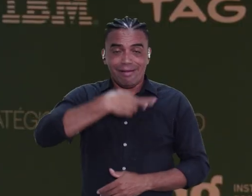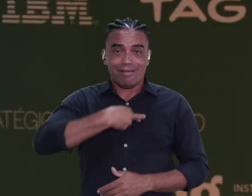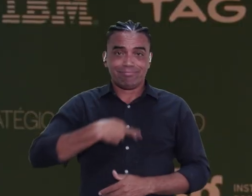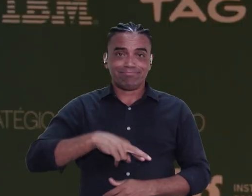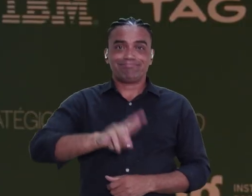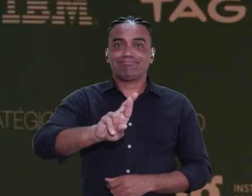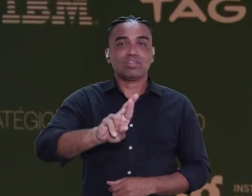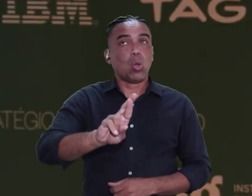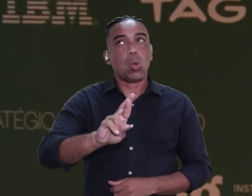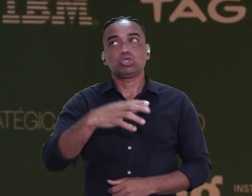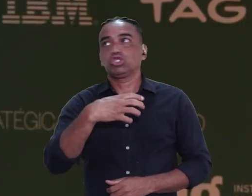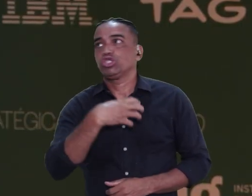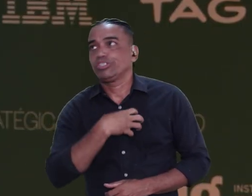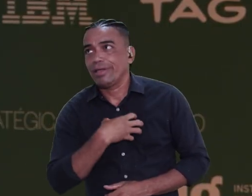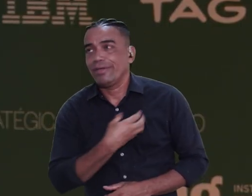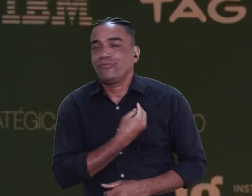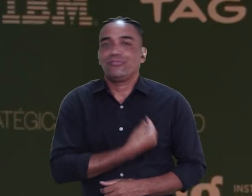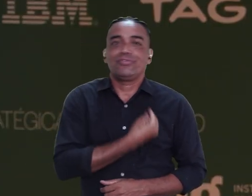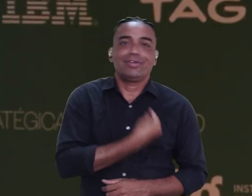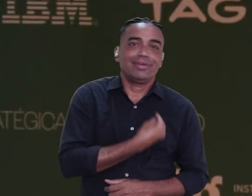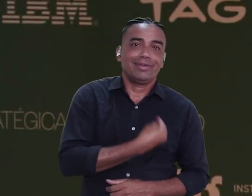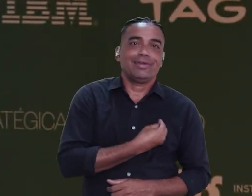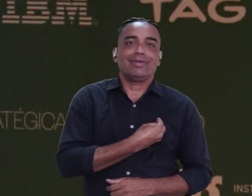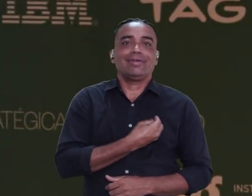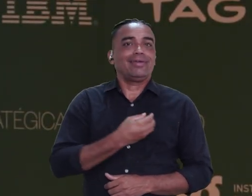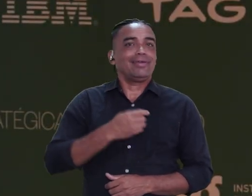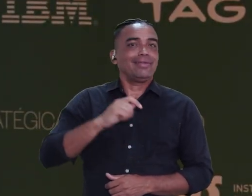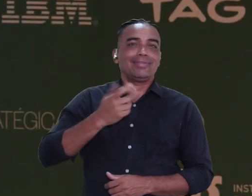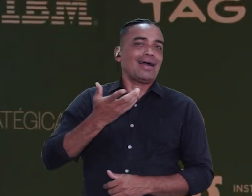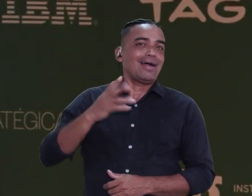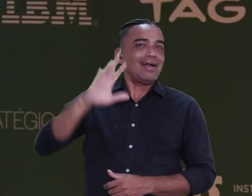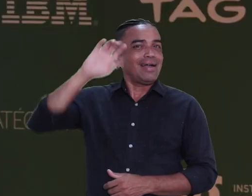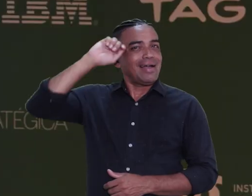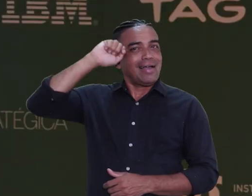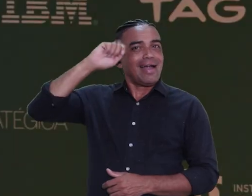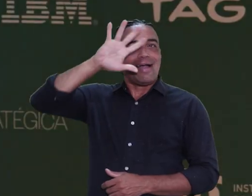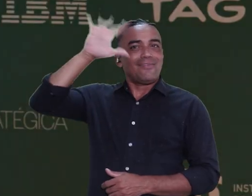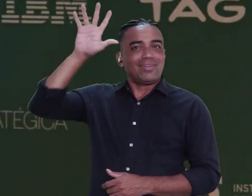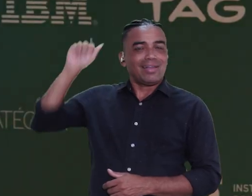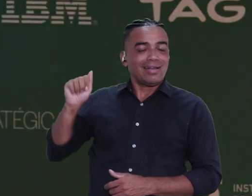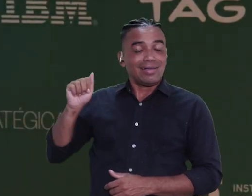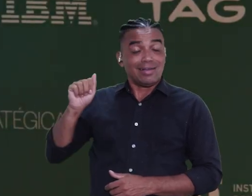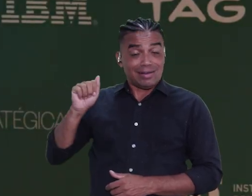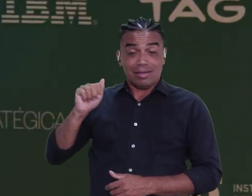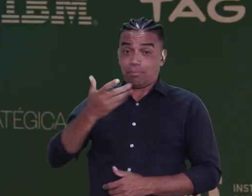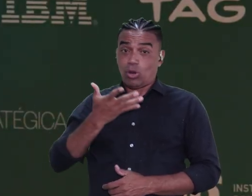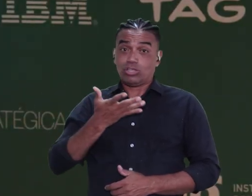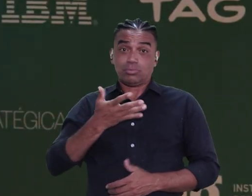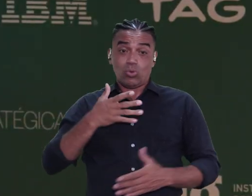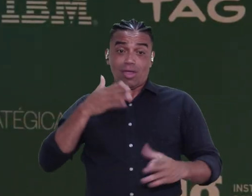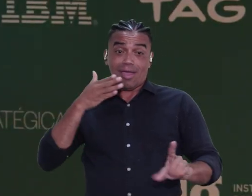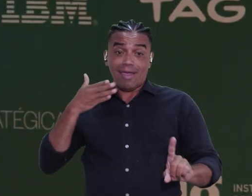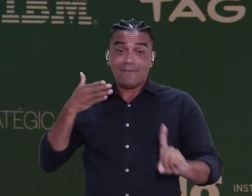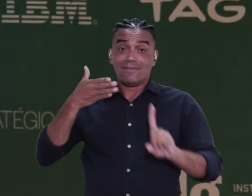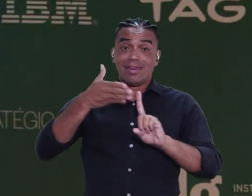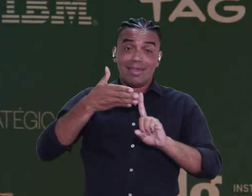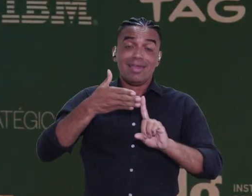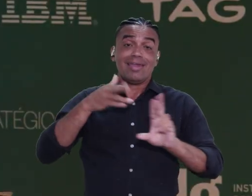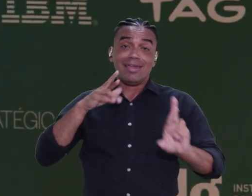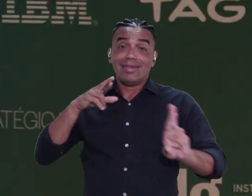religiosidade ou modo de vida de matriz africana a partir de um proselitismo religioso, mas de